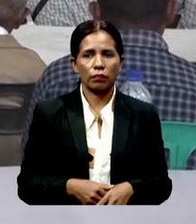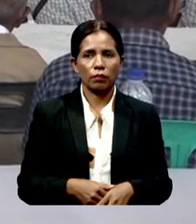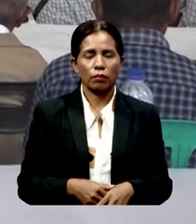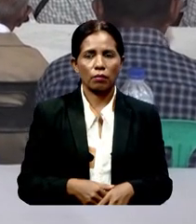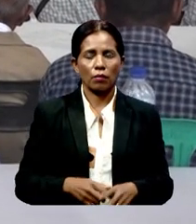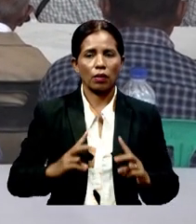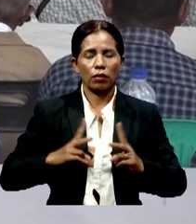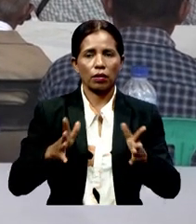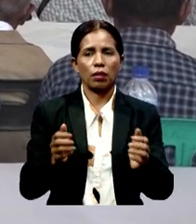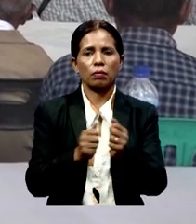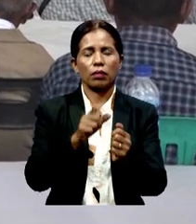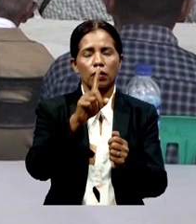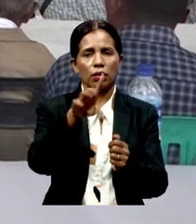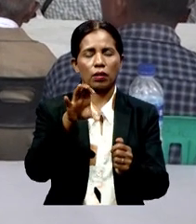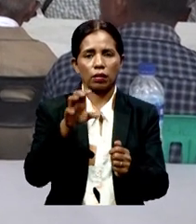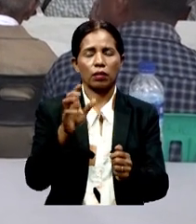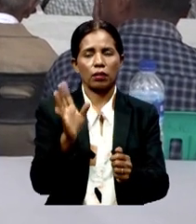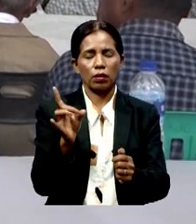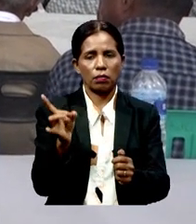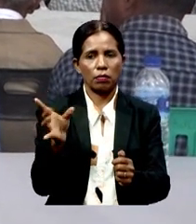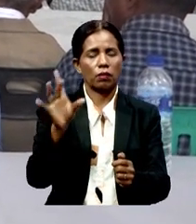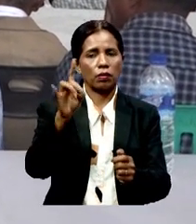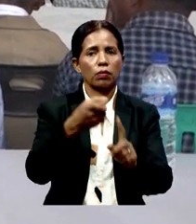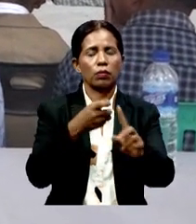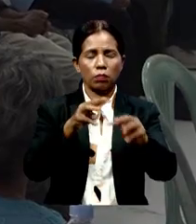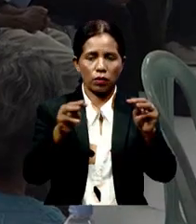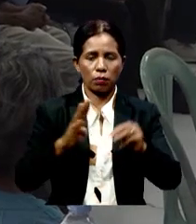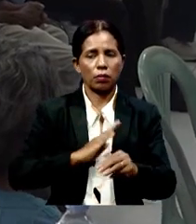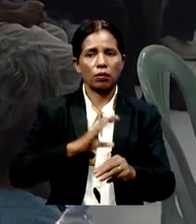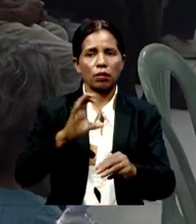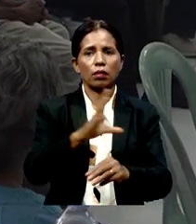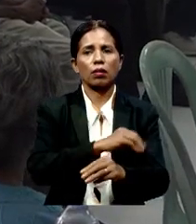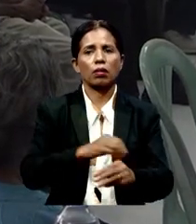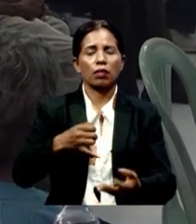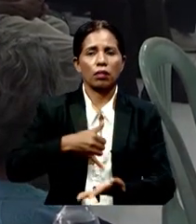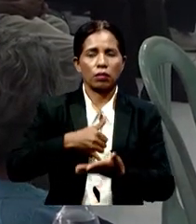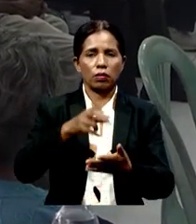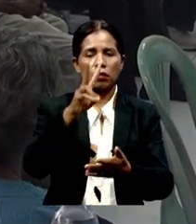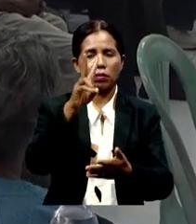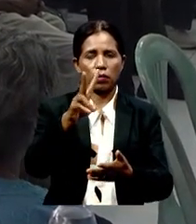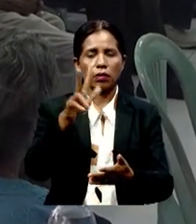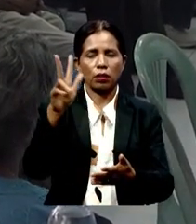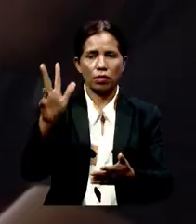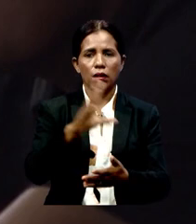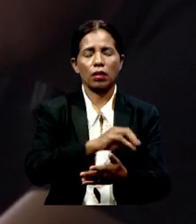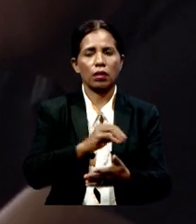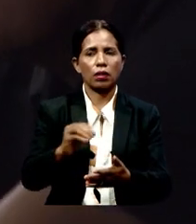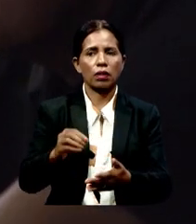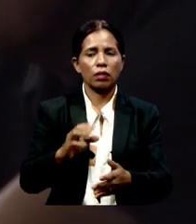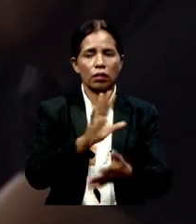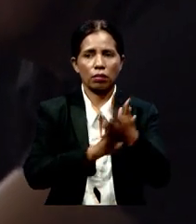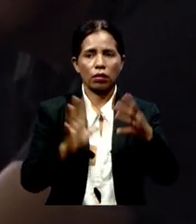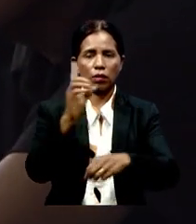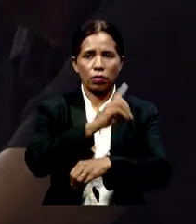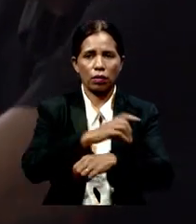Veterano atusida walu nulu resing walu si munisipi Boukau simu kondekorasan ho medalha Ordem Nicolau Lobato, grau 2 no grau 3 ne, iha ambitu komorasan